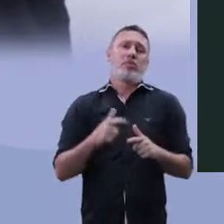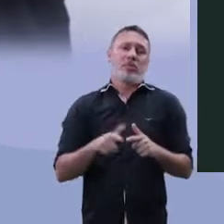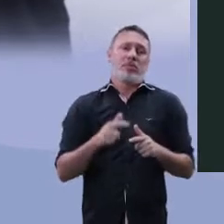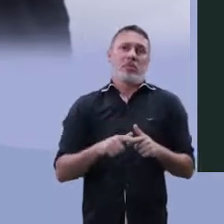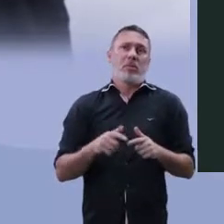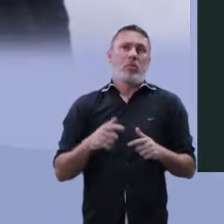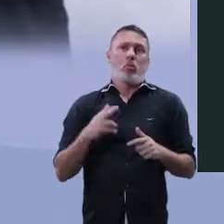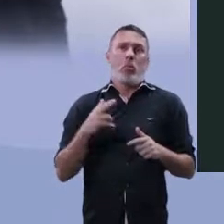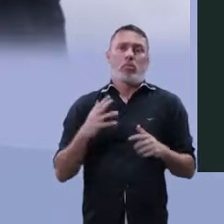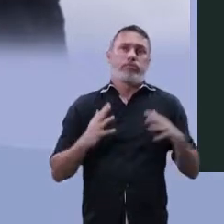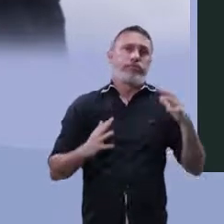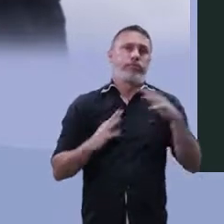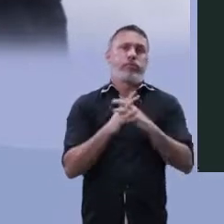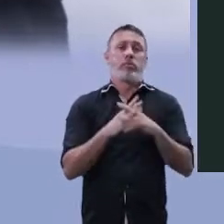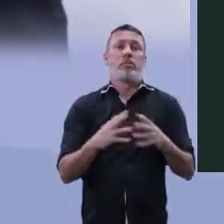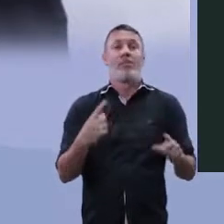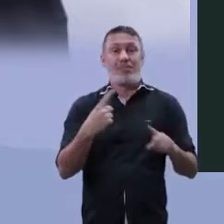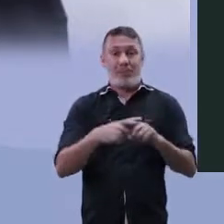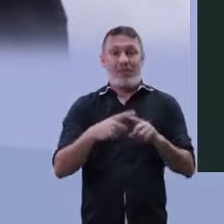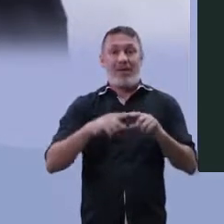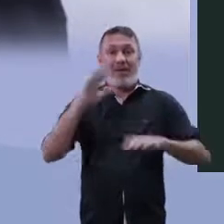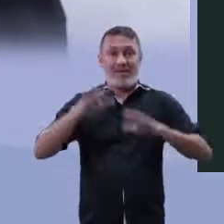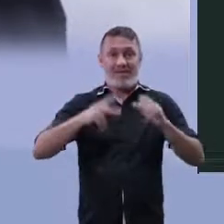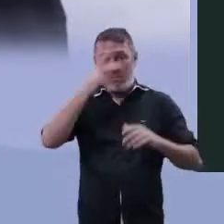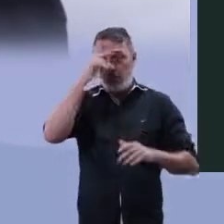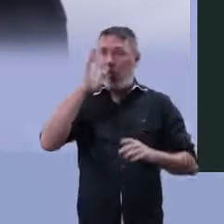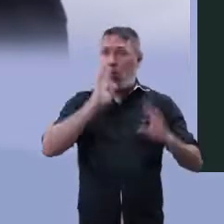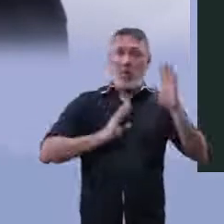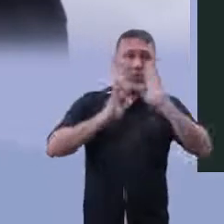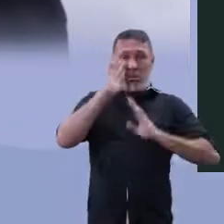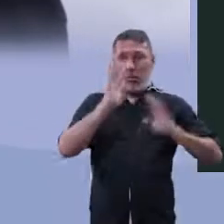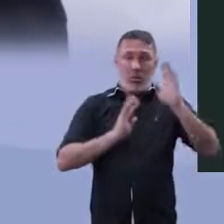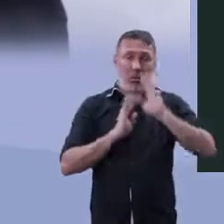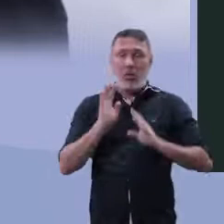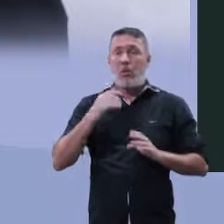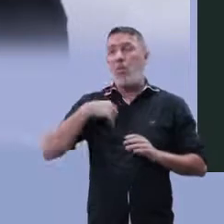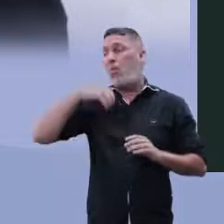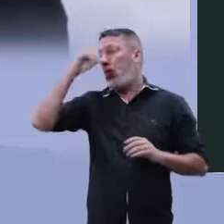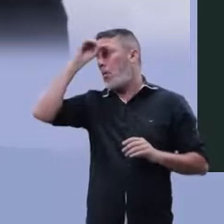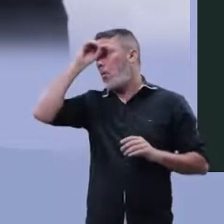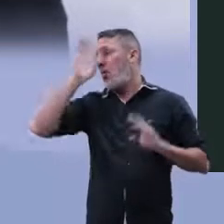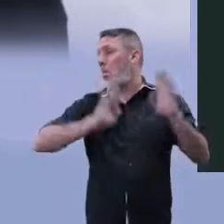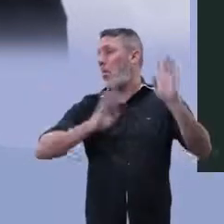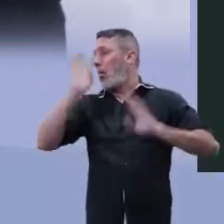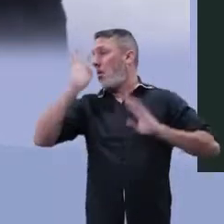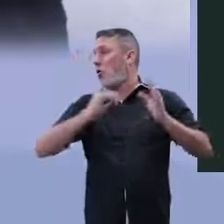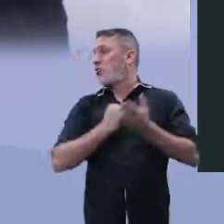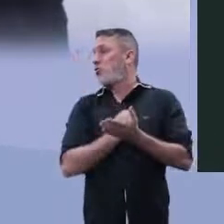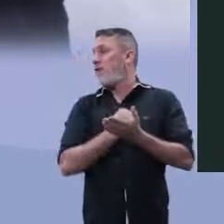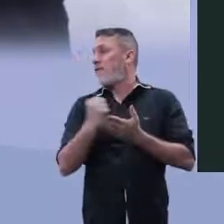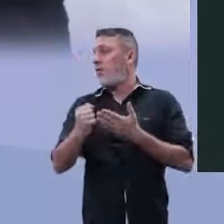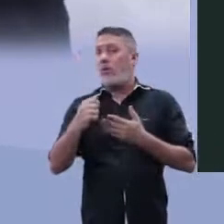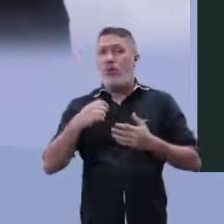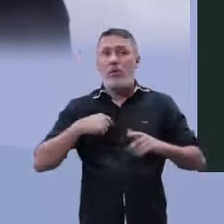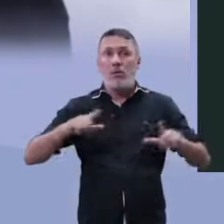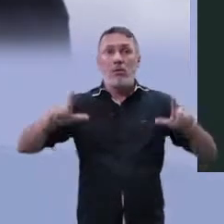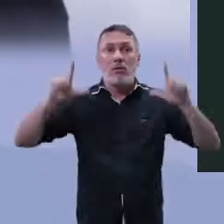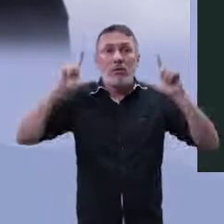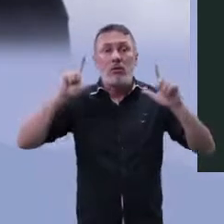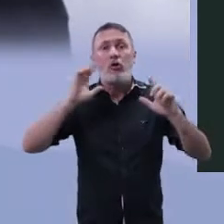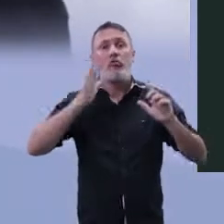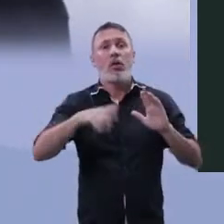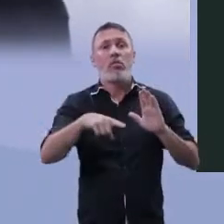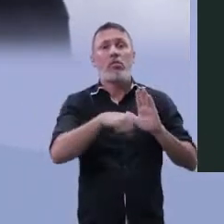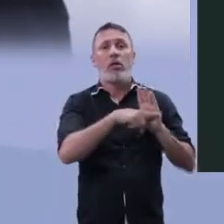grande, né? Porque até você, o alvo desse ataque, se aperceber de que foi alvo de um ataque,